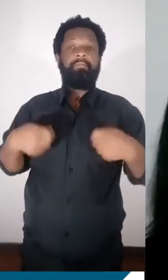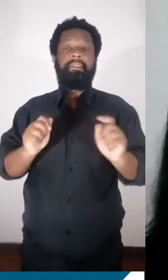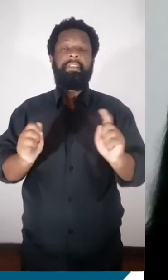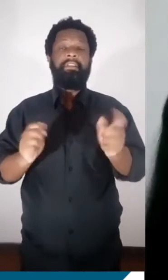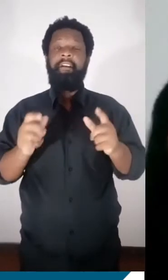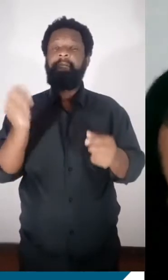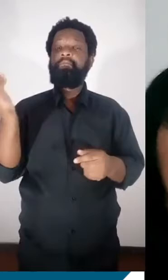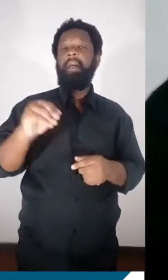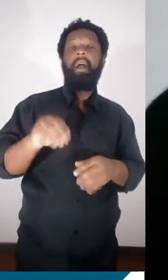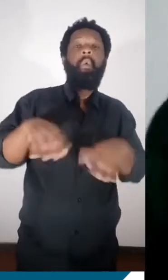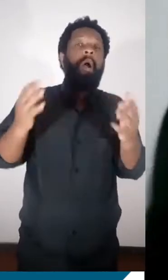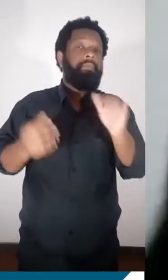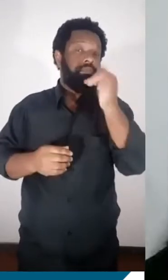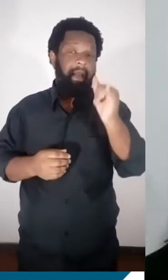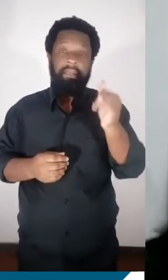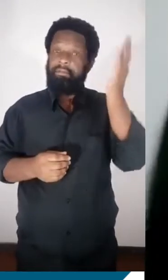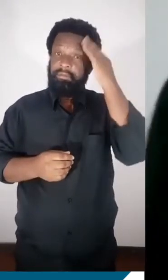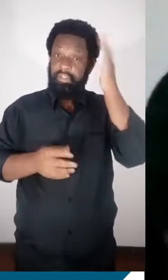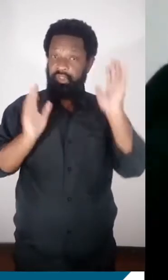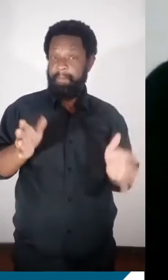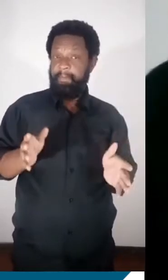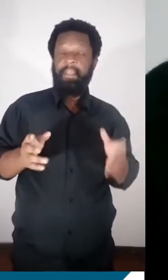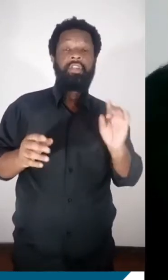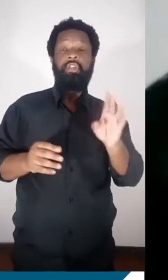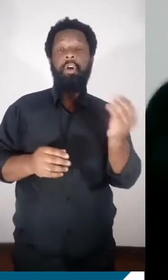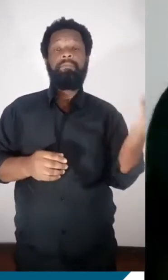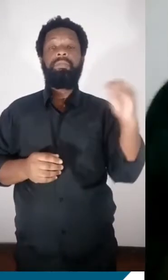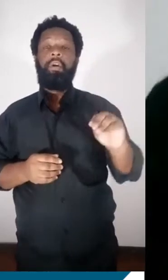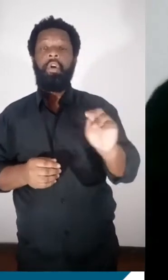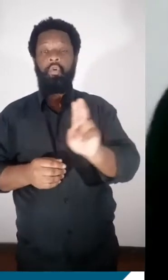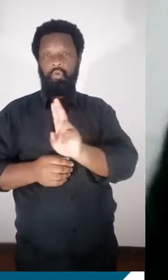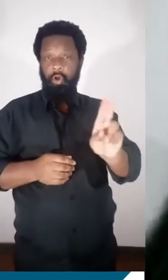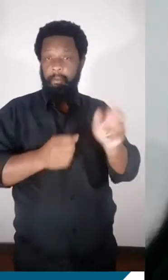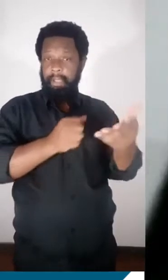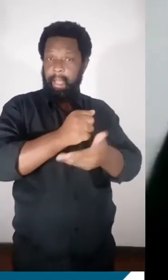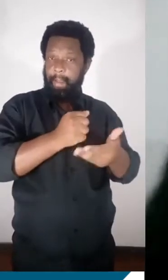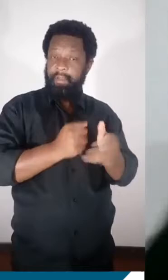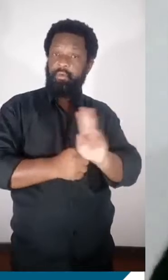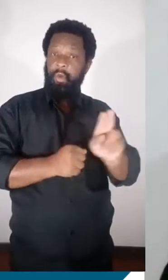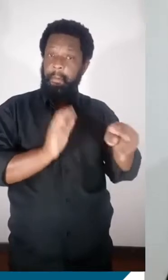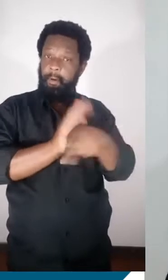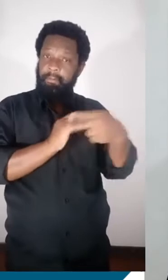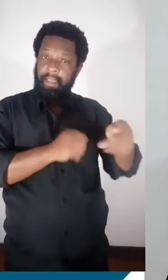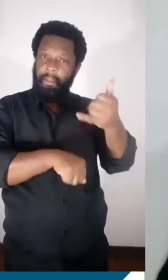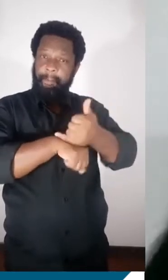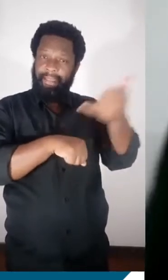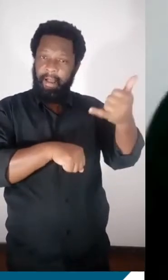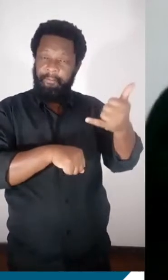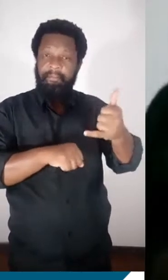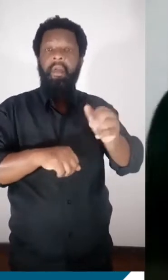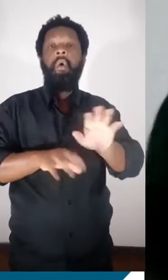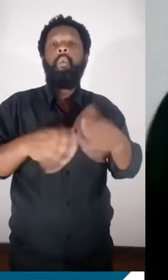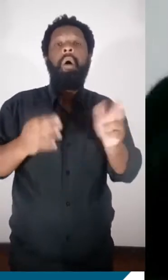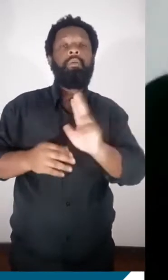tenho a necessidade de dizer qual é a carga. Eu simplesmente coloco no nome da base o nome do metal. Então,